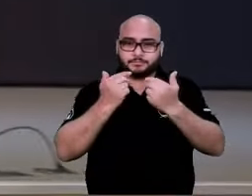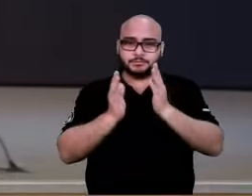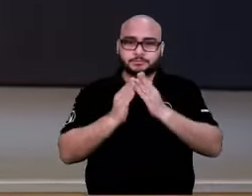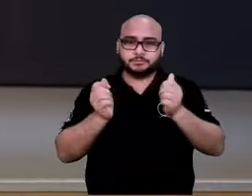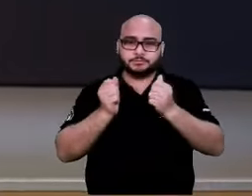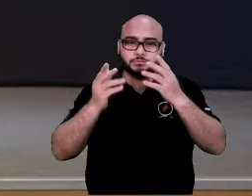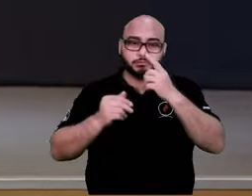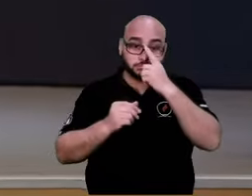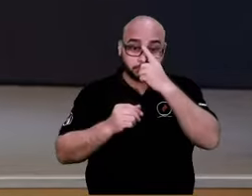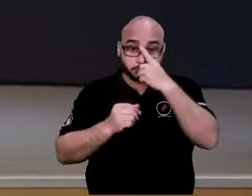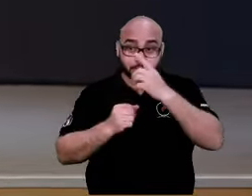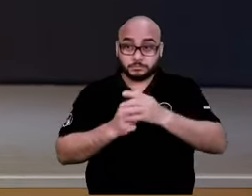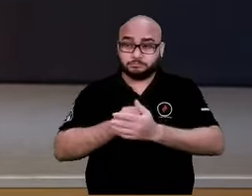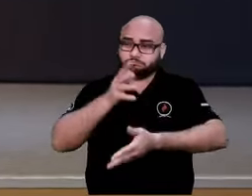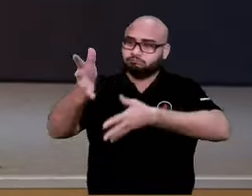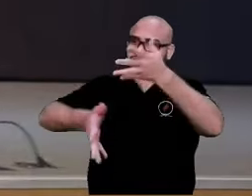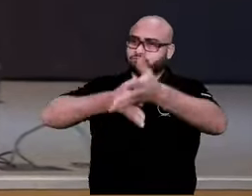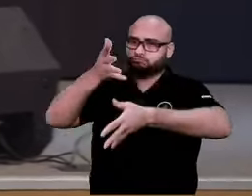Abre a tua boca,